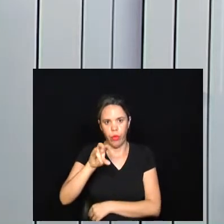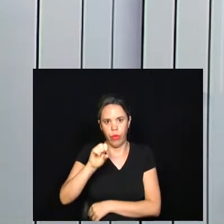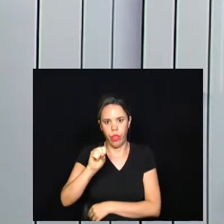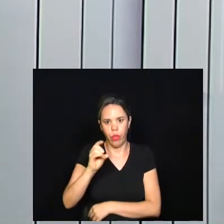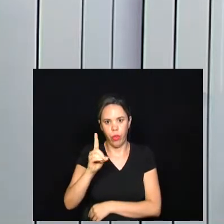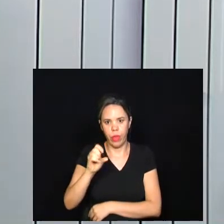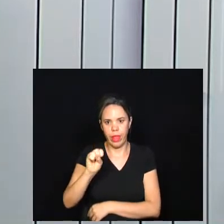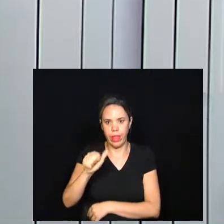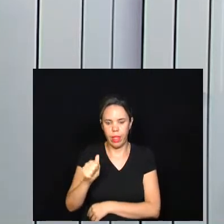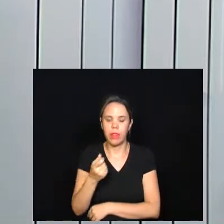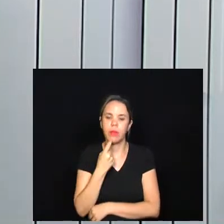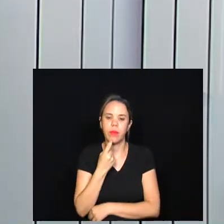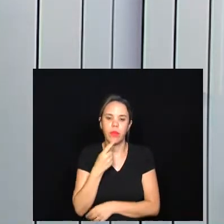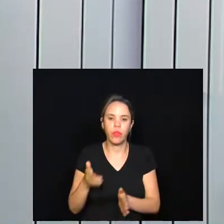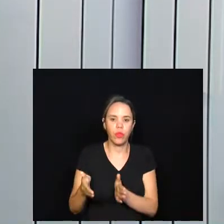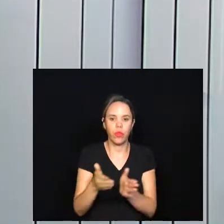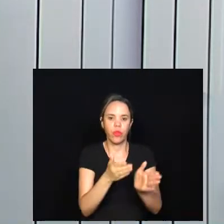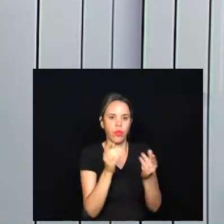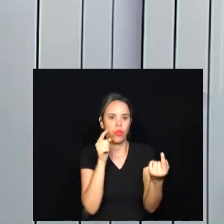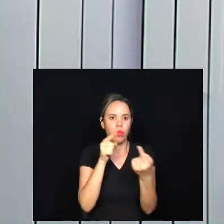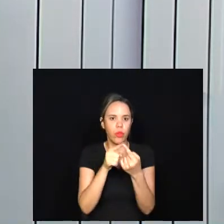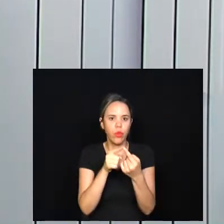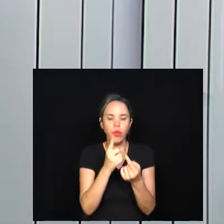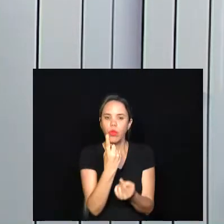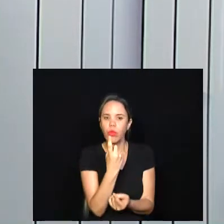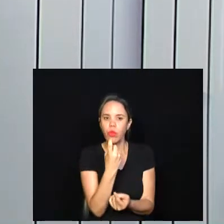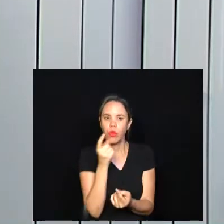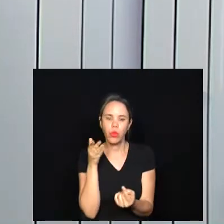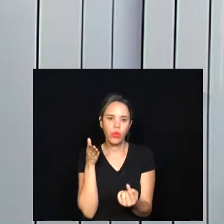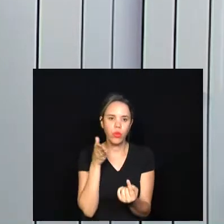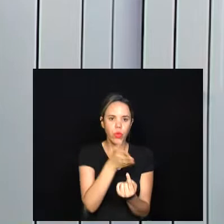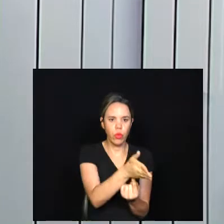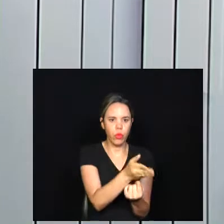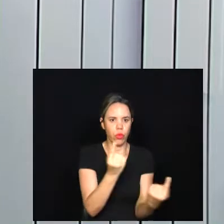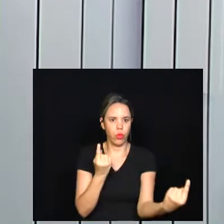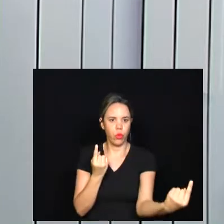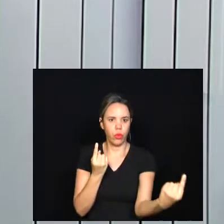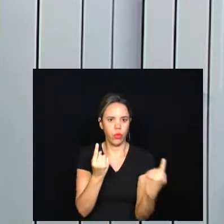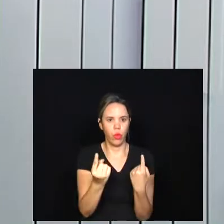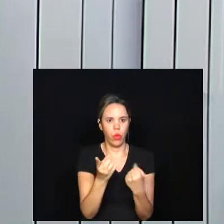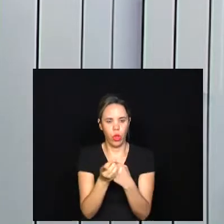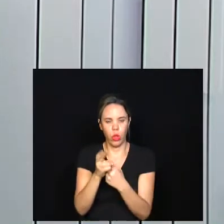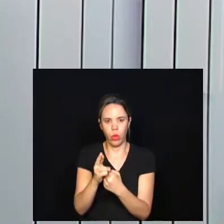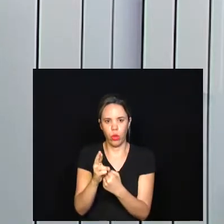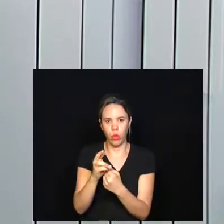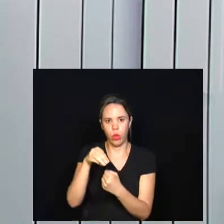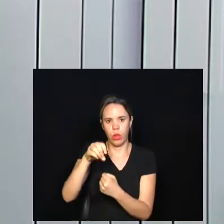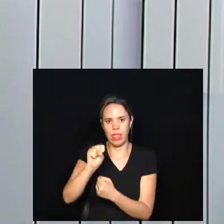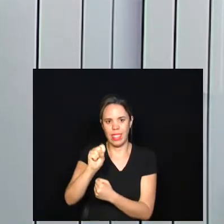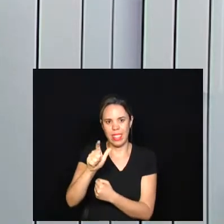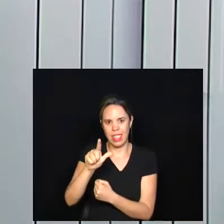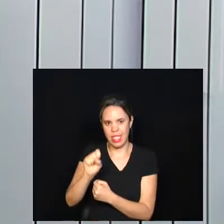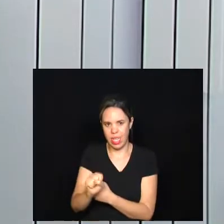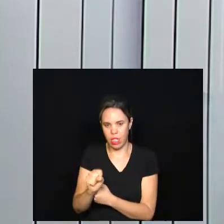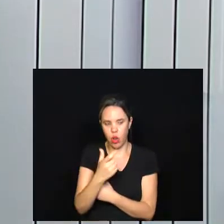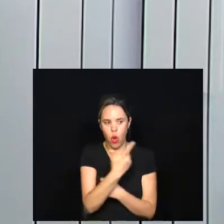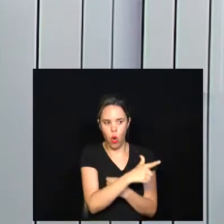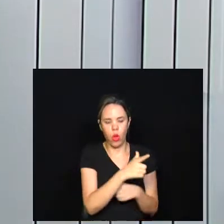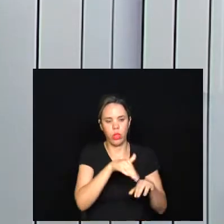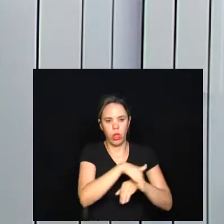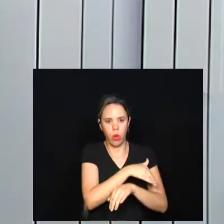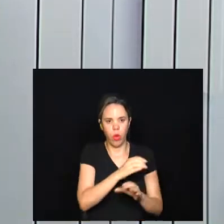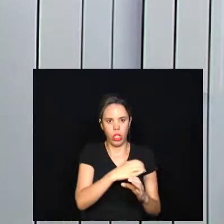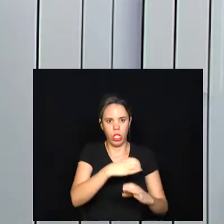Campinas, o trecho com o sentido único será entre as vias Doutor Moraes Salles e a rua Engenheiro